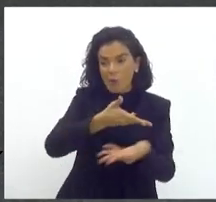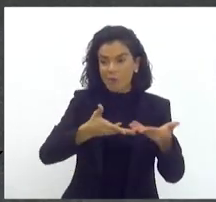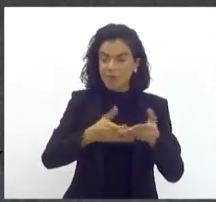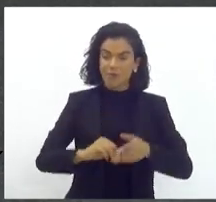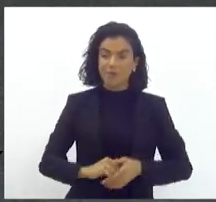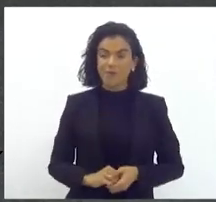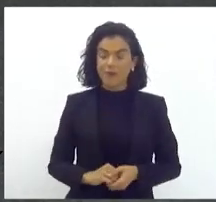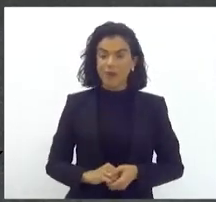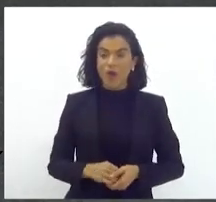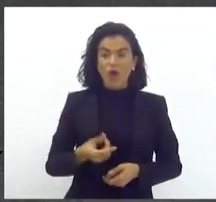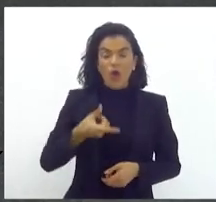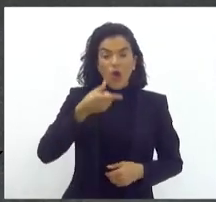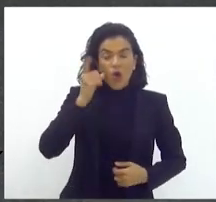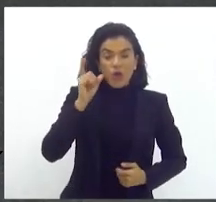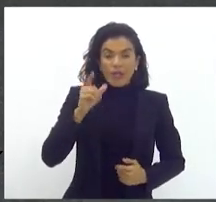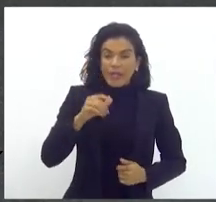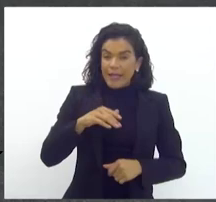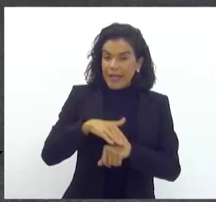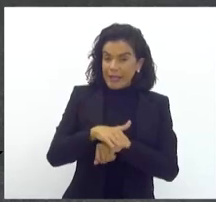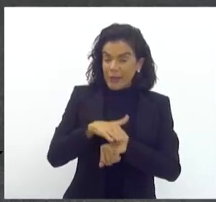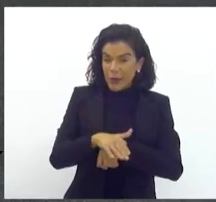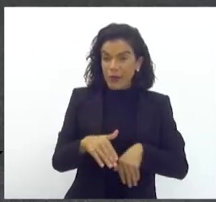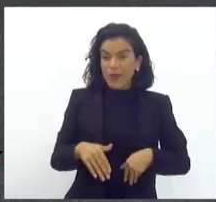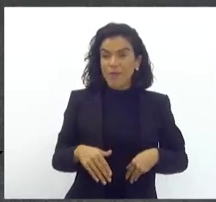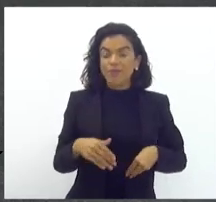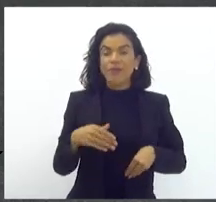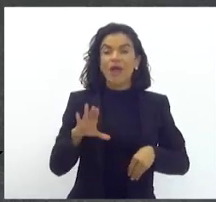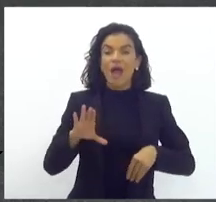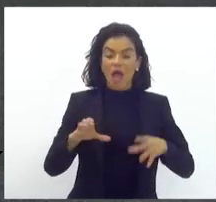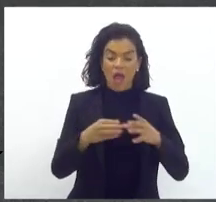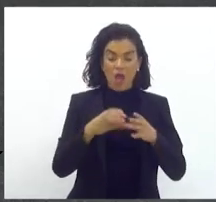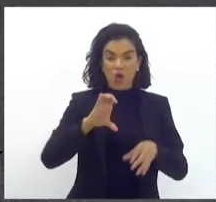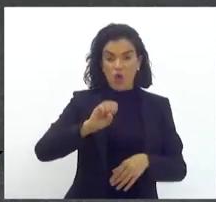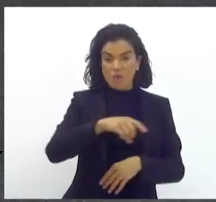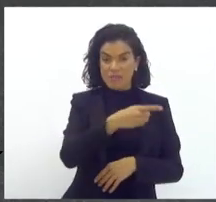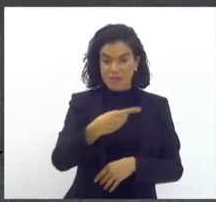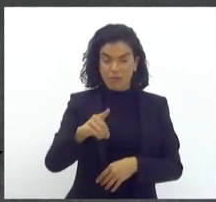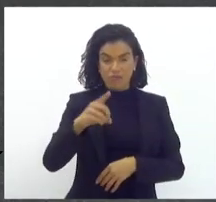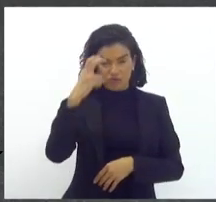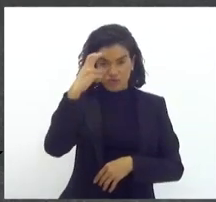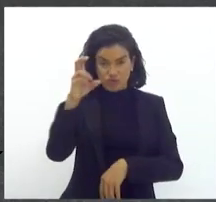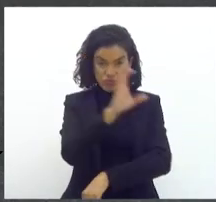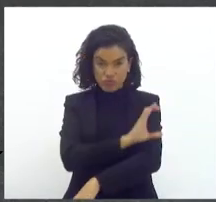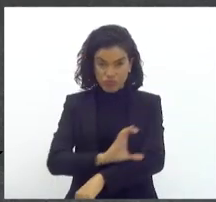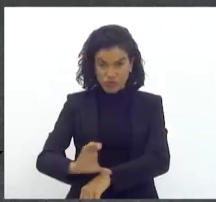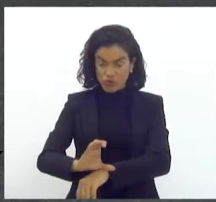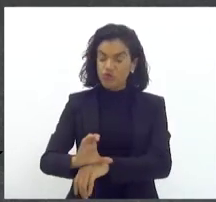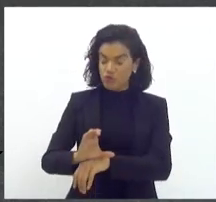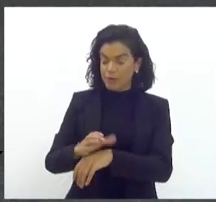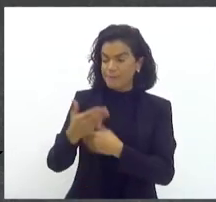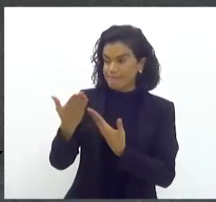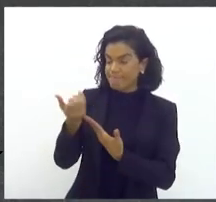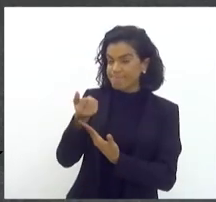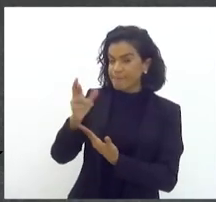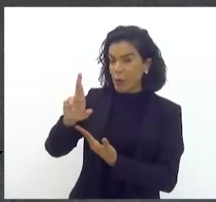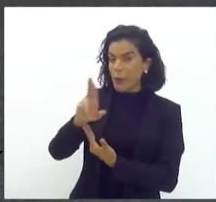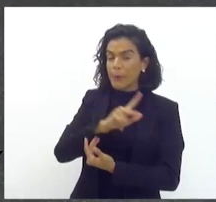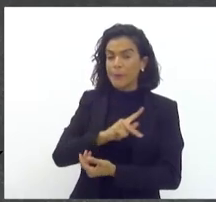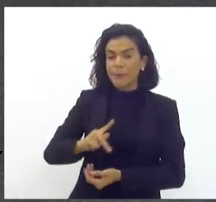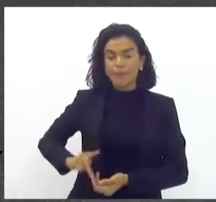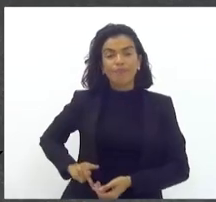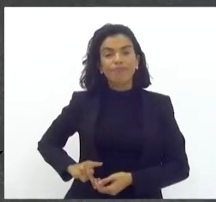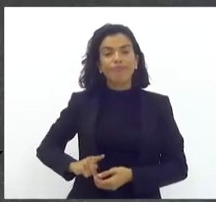na noite de ontem a comissão de cultura da Assembleia Legislativa senhor presidente promoveu